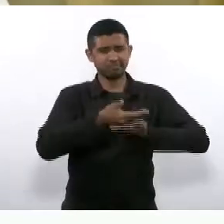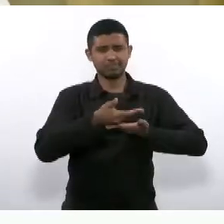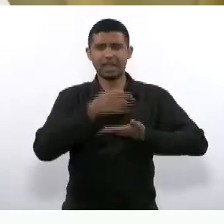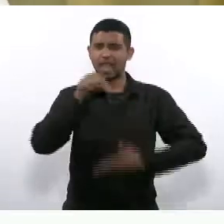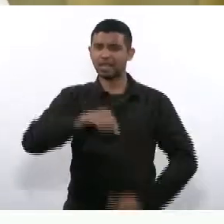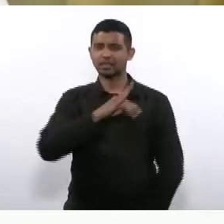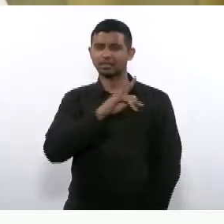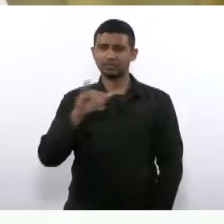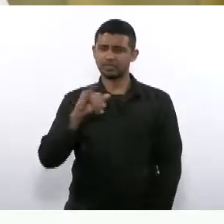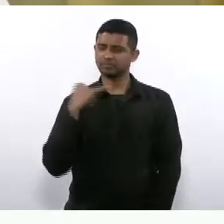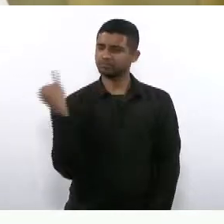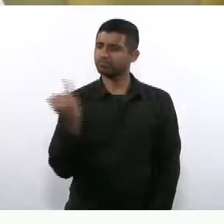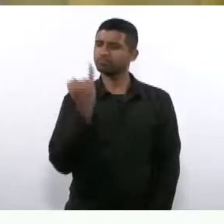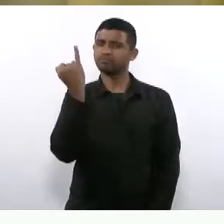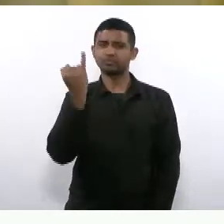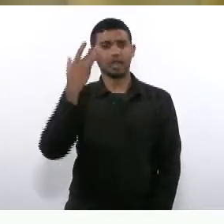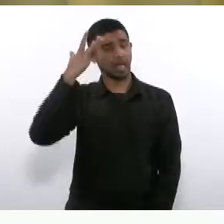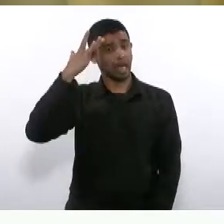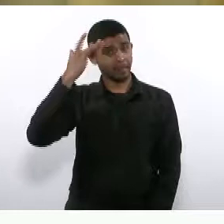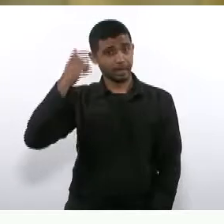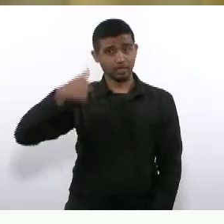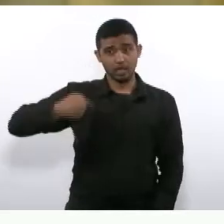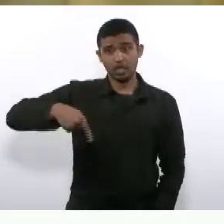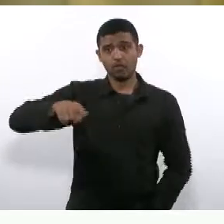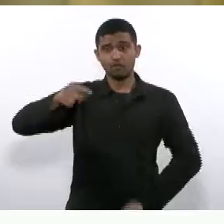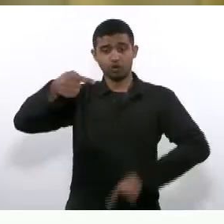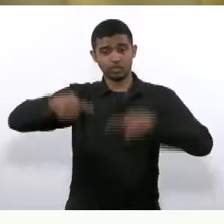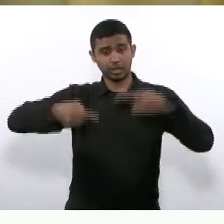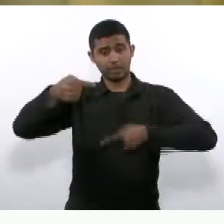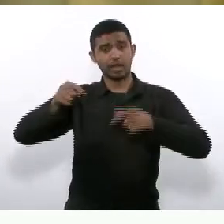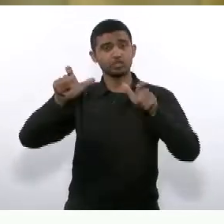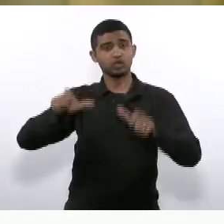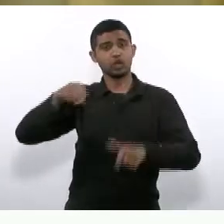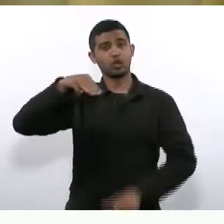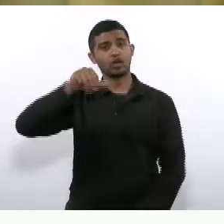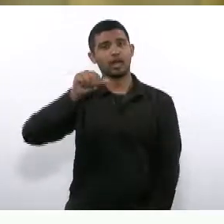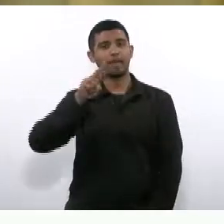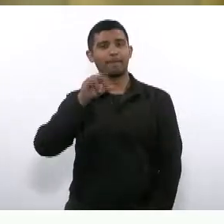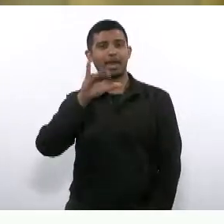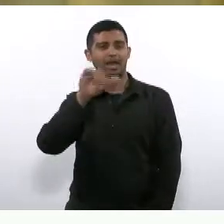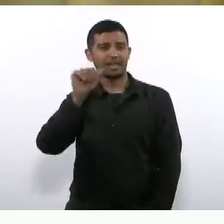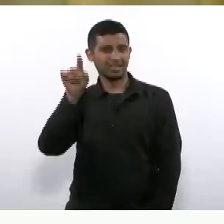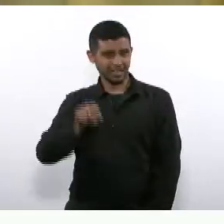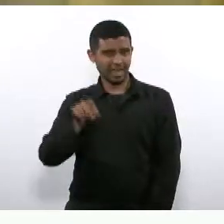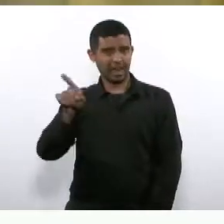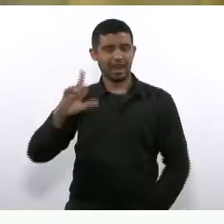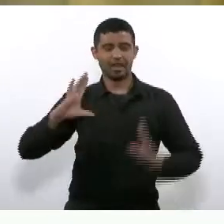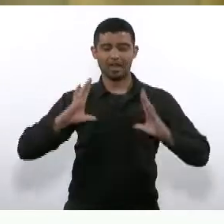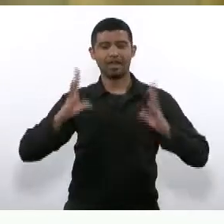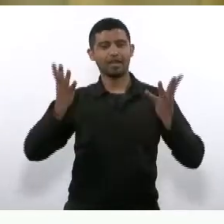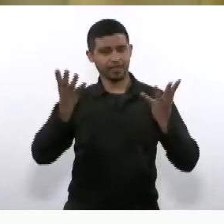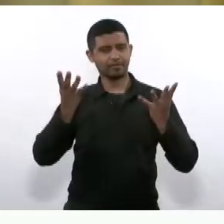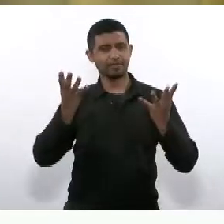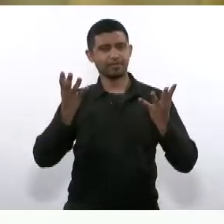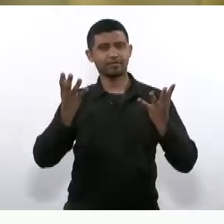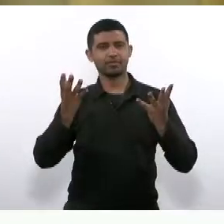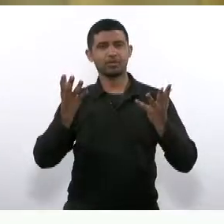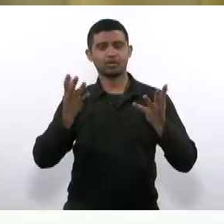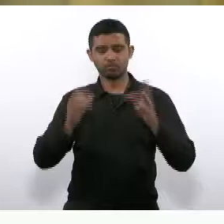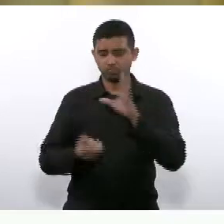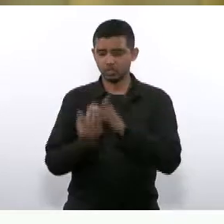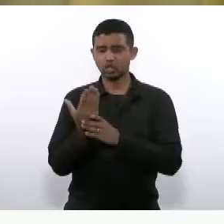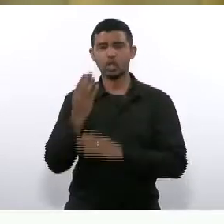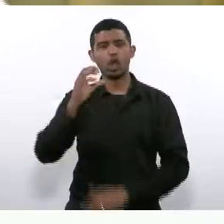importante, uma CPI, amanhã eu vou estar no debate em Maricá, num evento fomentada pela ONU, e